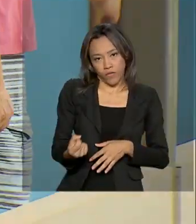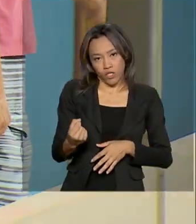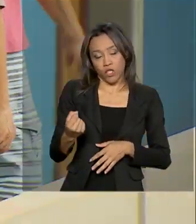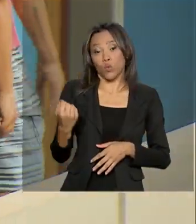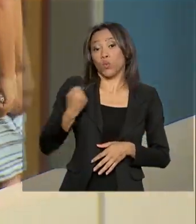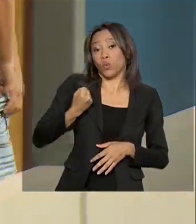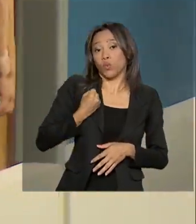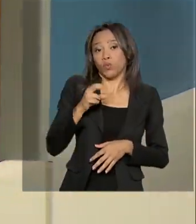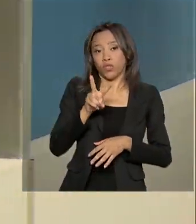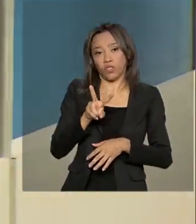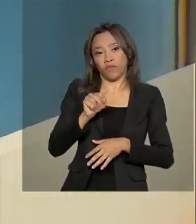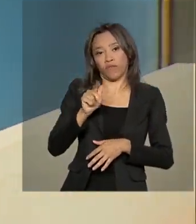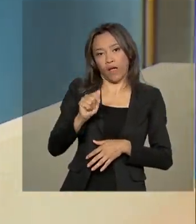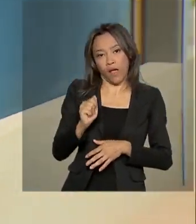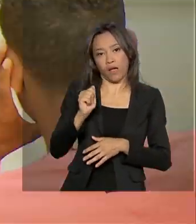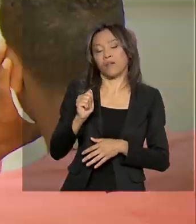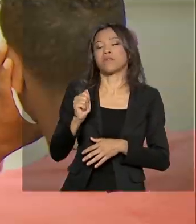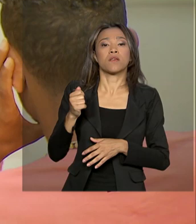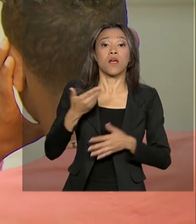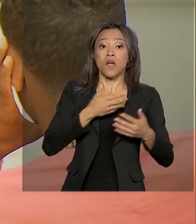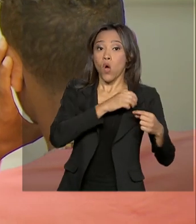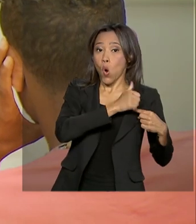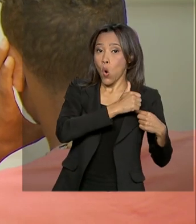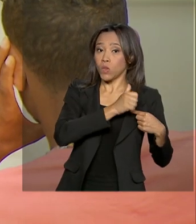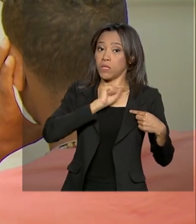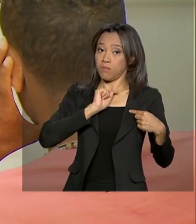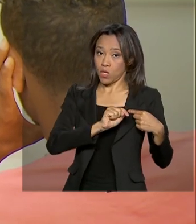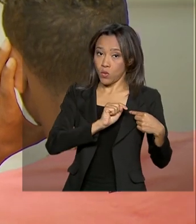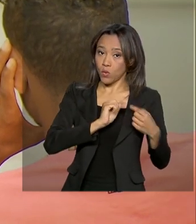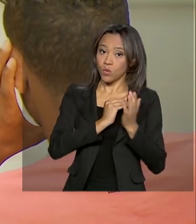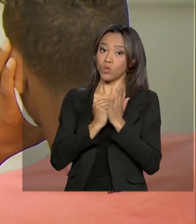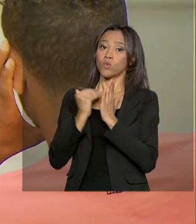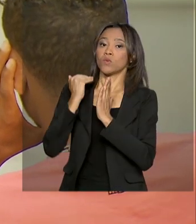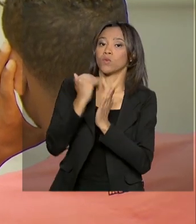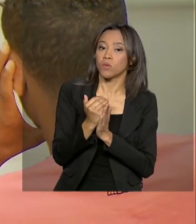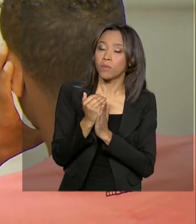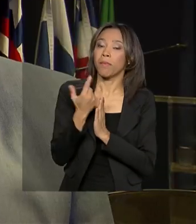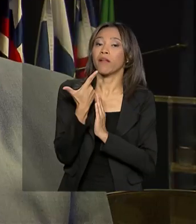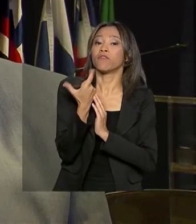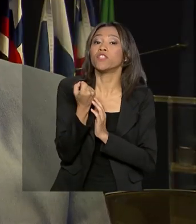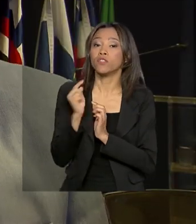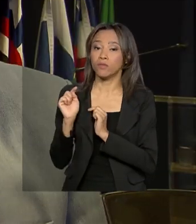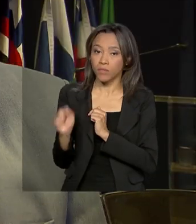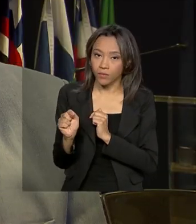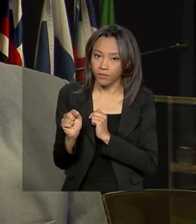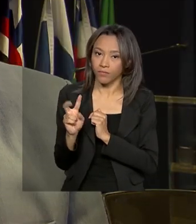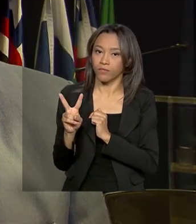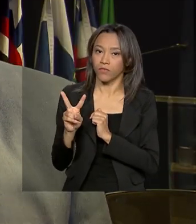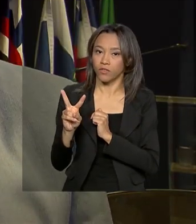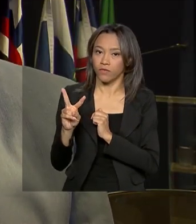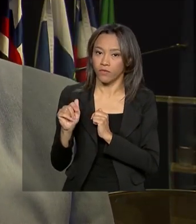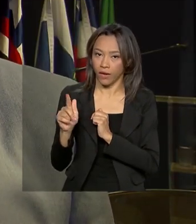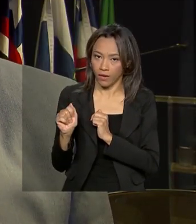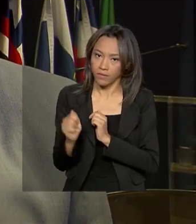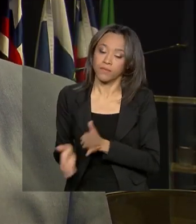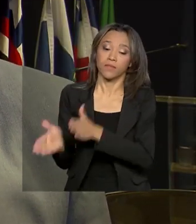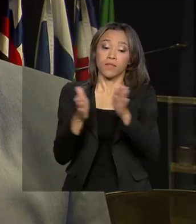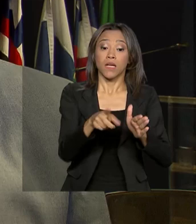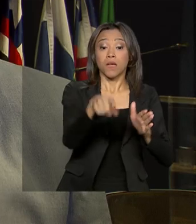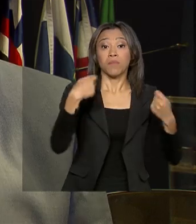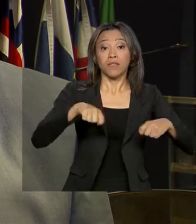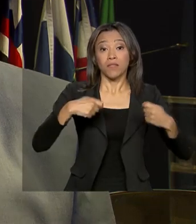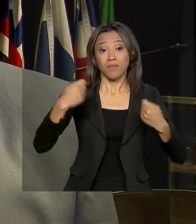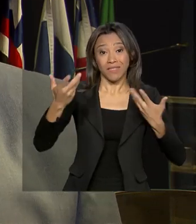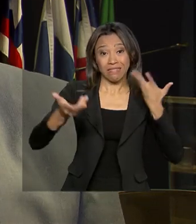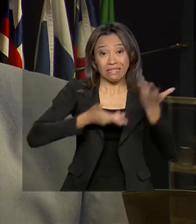vagas ofertadas passe dos atuais 11 mil para cerca de 20 mil. Nós temos que tratar a questão das drogas como um